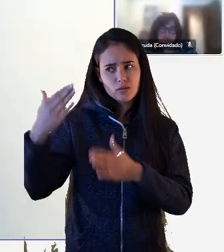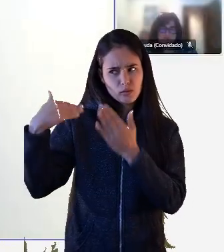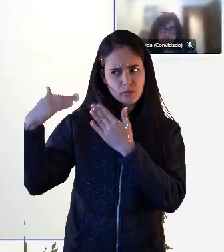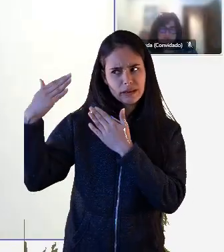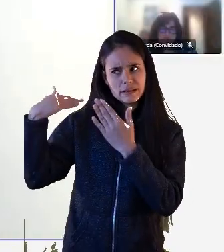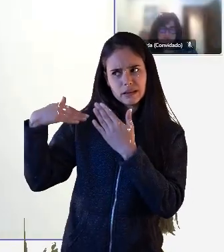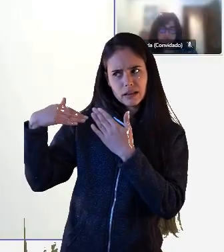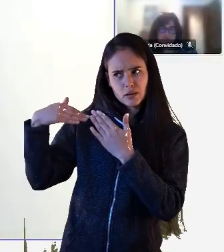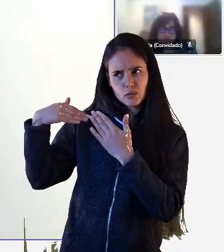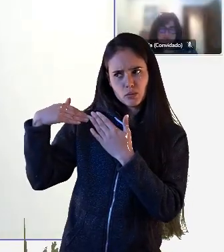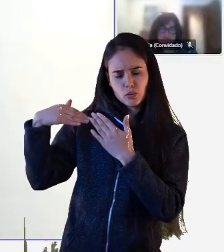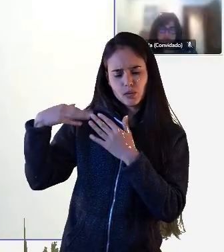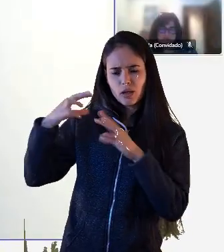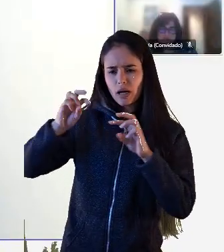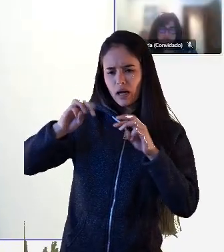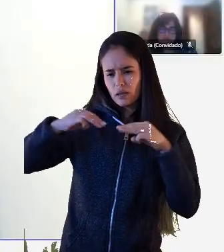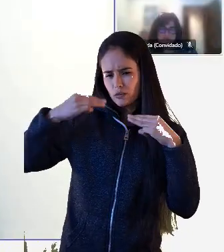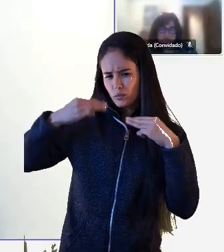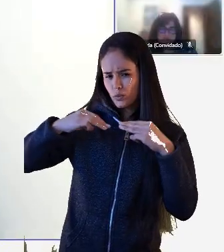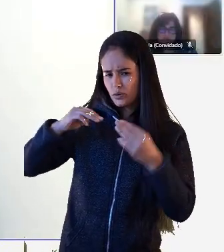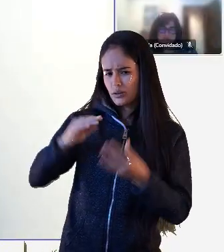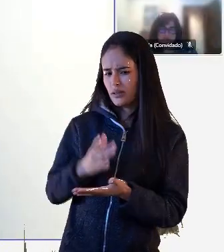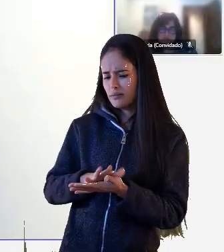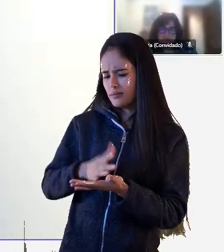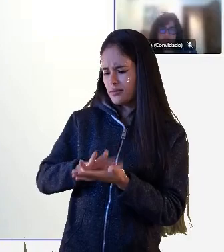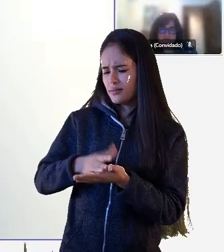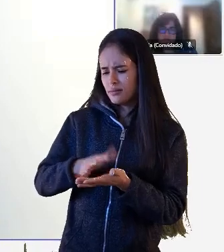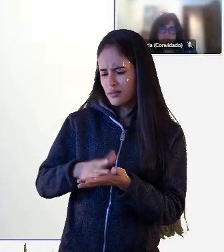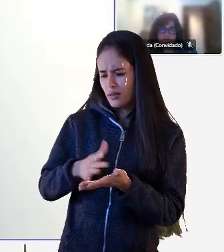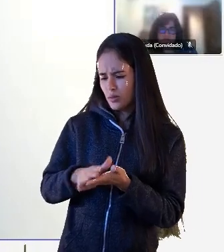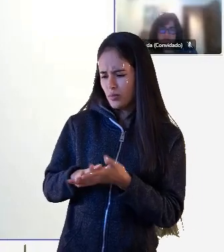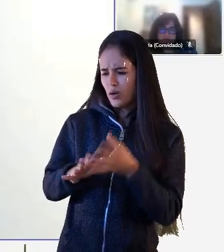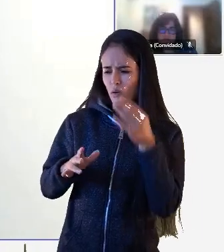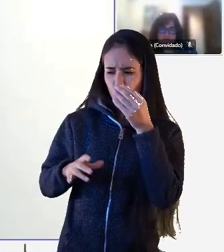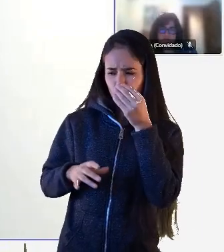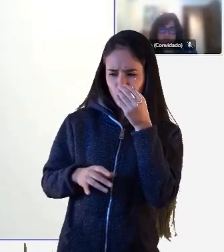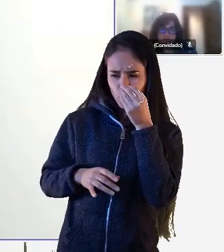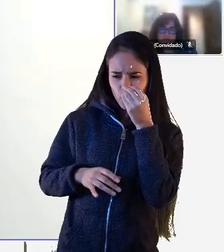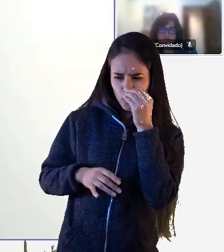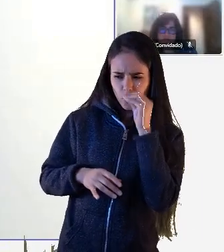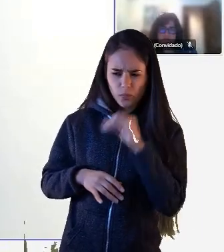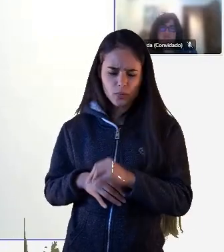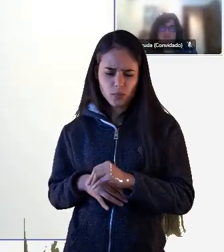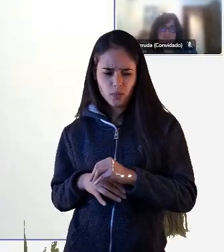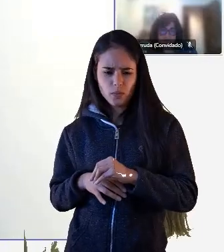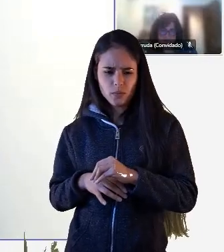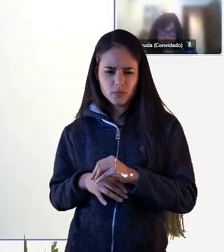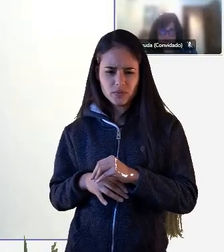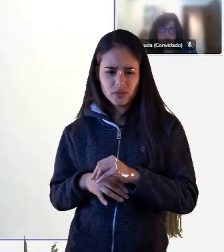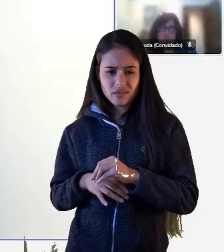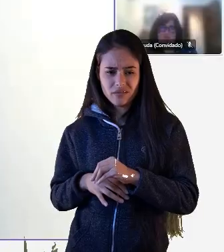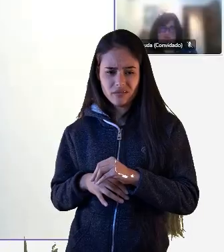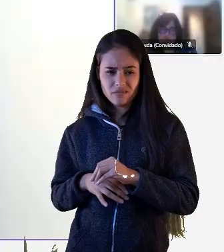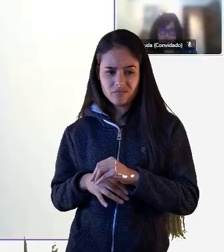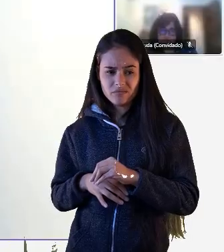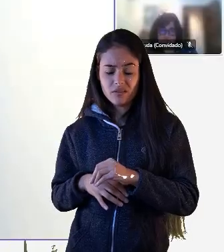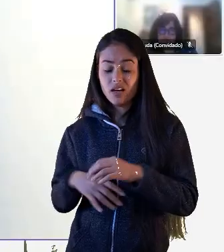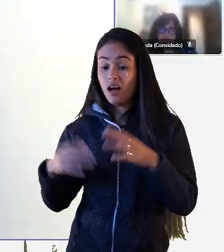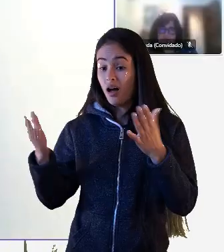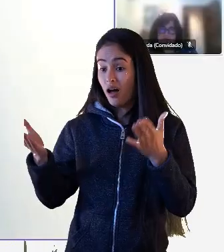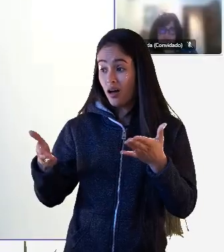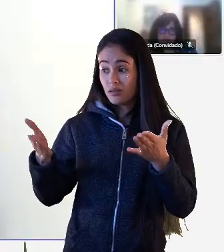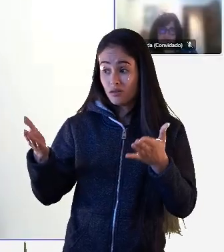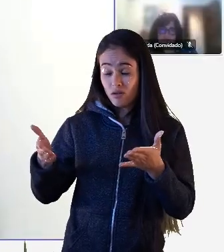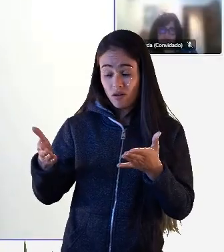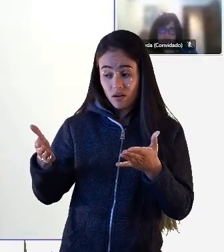Todas as cidades por onde a feira passou tiveram o compromisso de contratar pessoas negras para participar da programação,